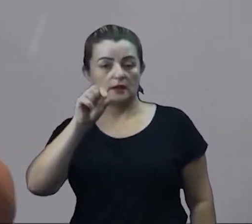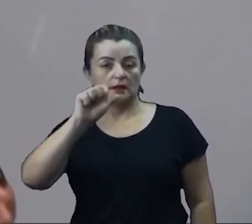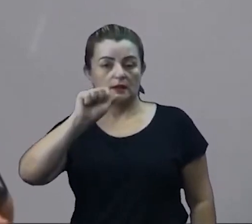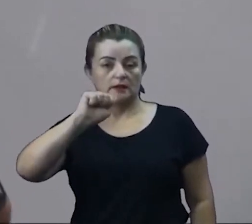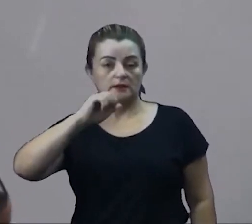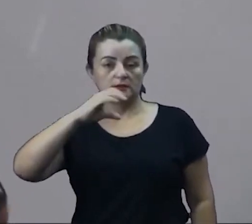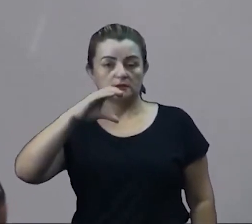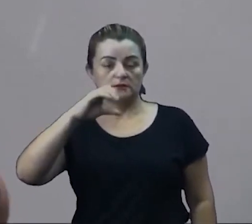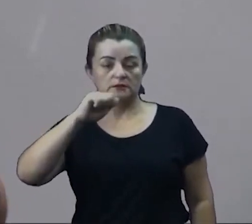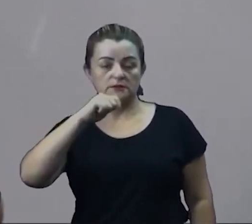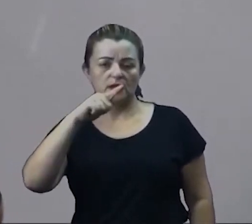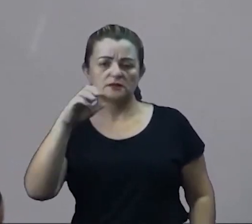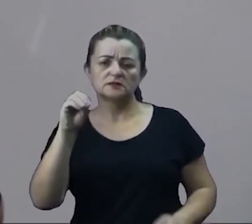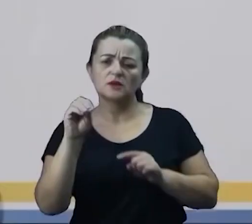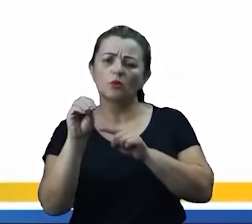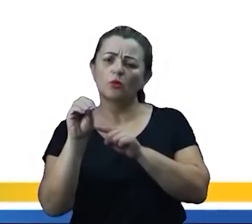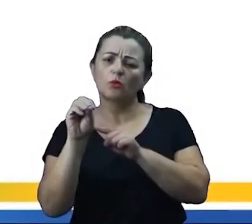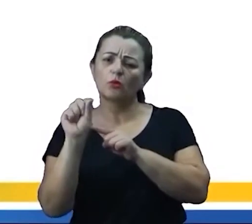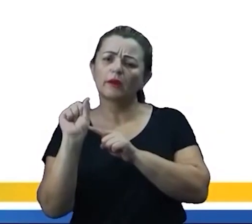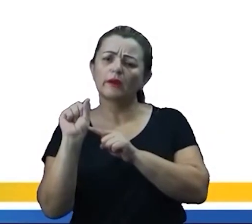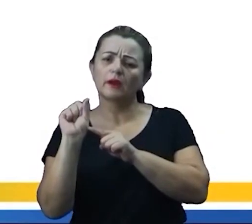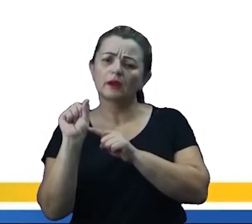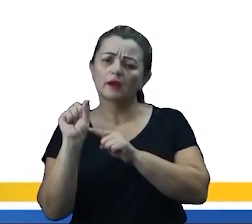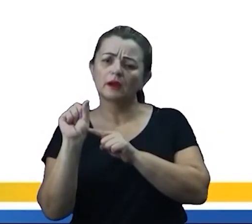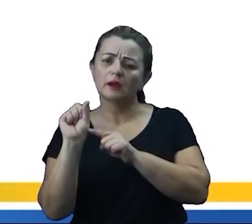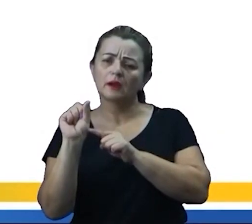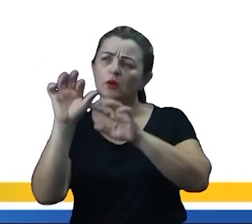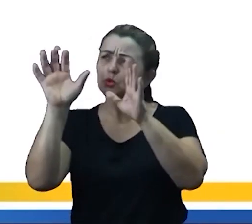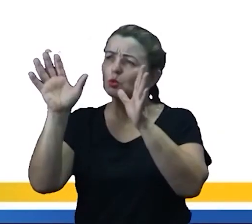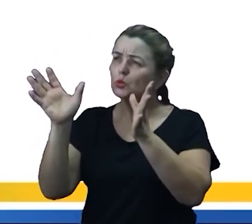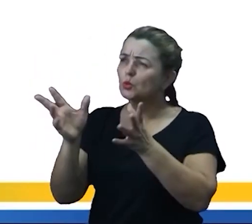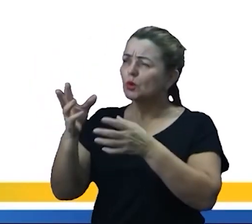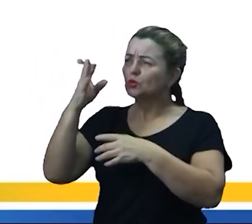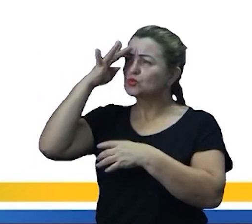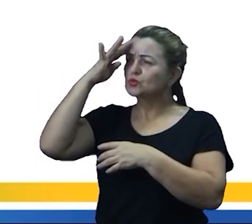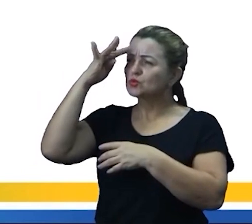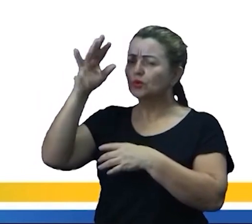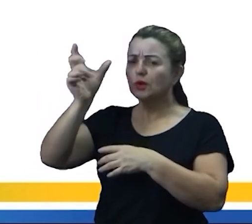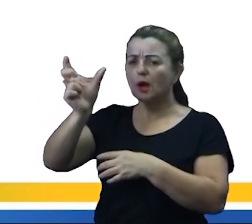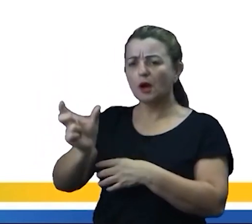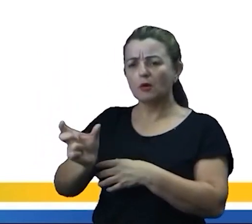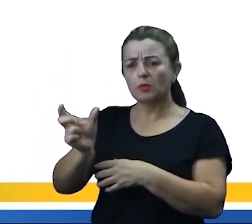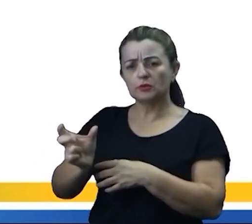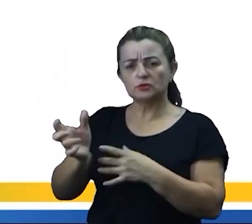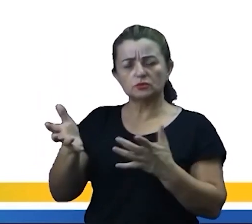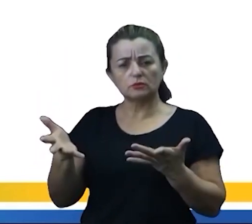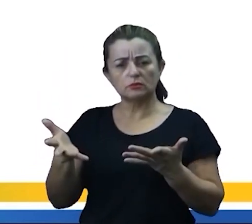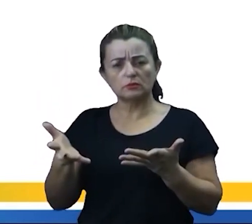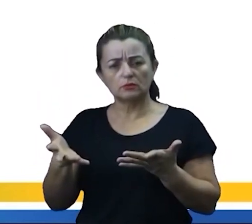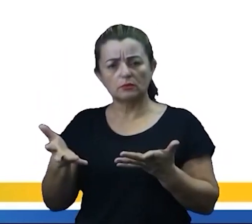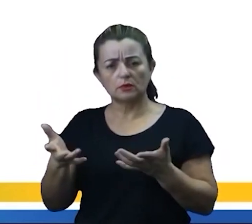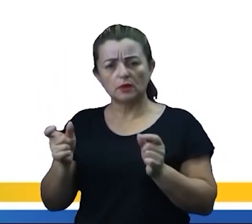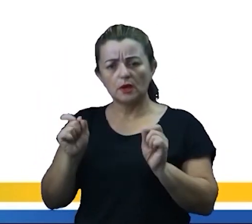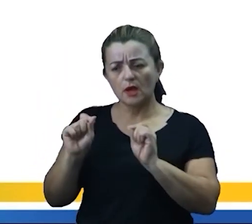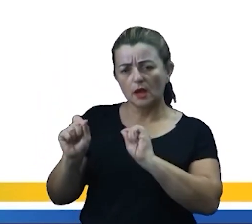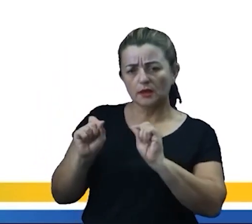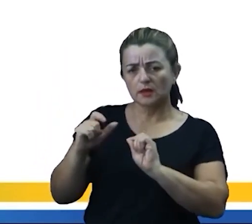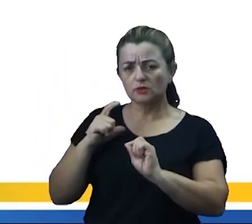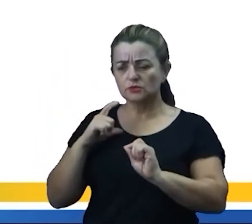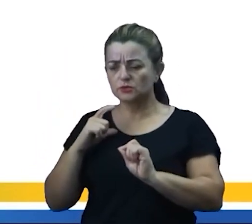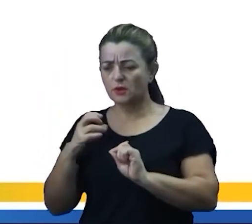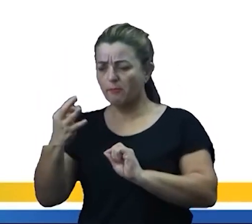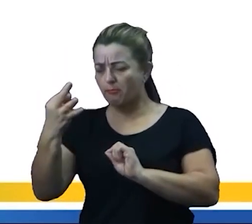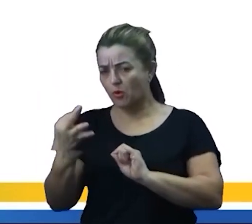o que é isso? Vamos lá. O que é idealizar uma pessoa? É exagerar de forma